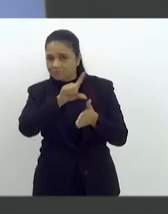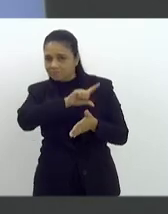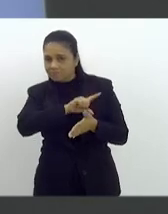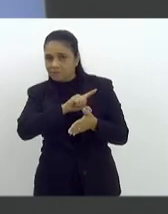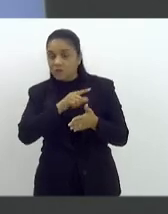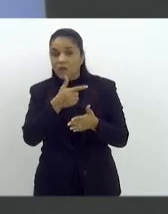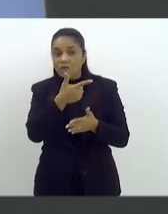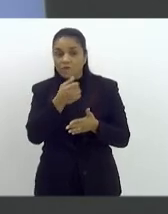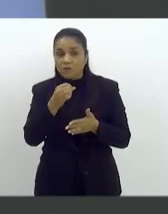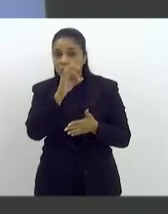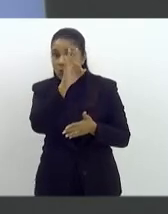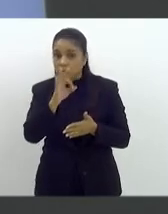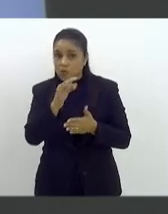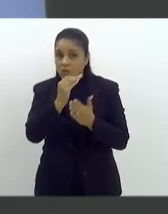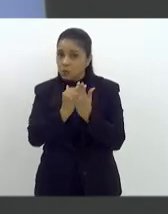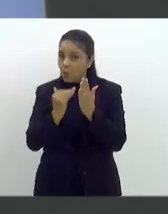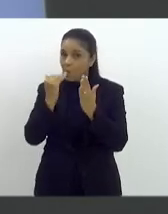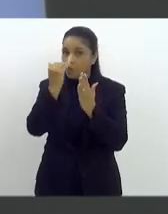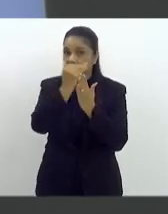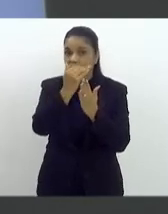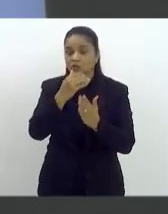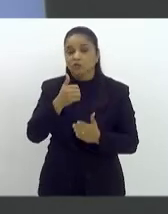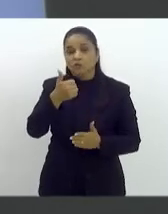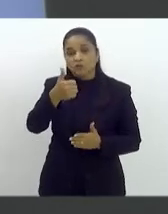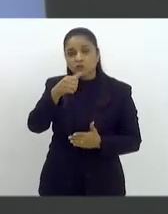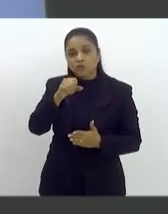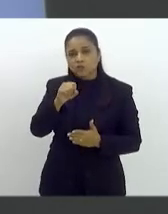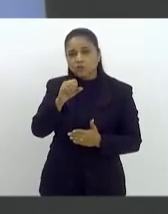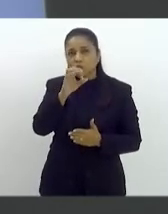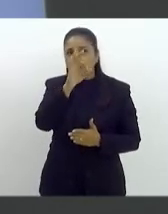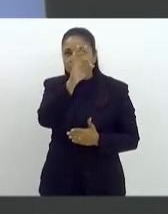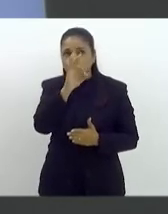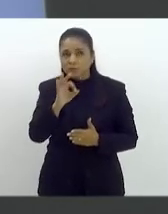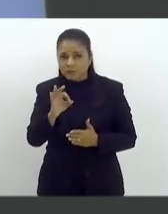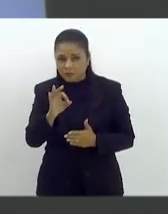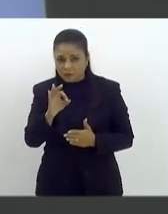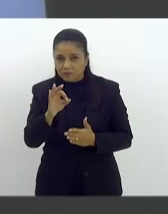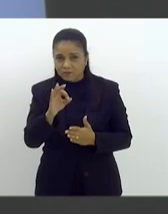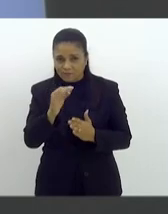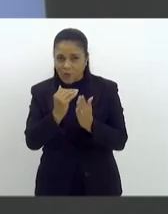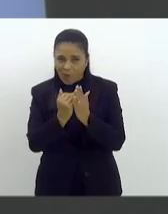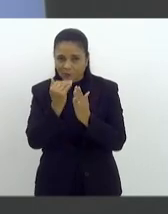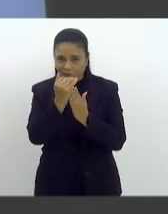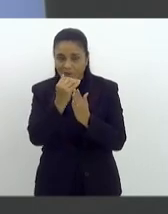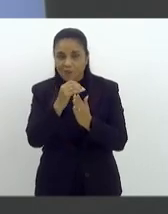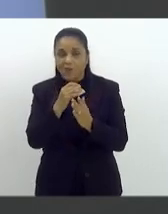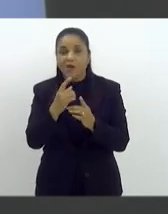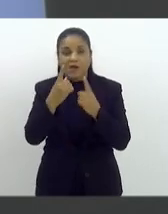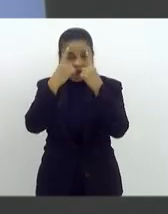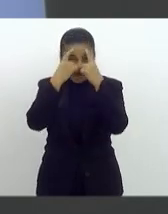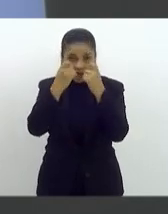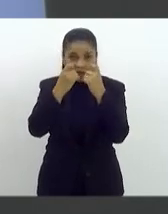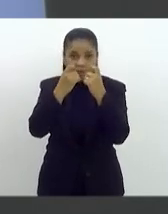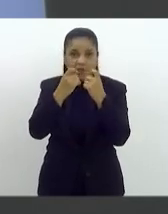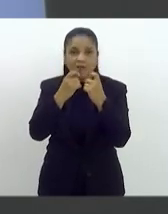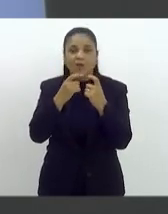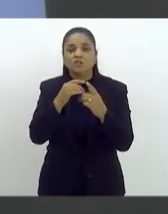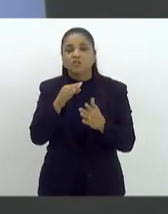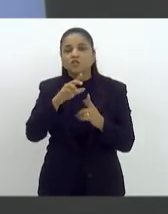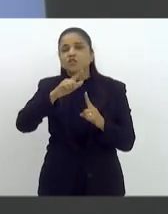20% né são 18,2 por cento Qual foi o crime que mais foi relatado foi a ameaça